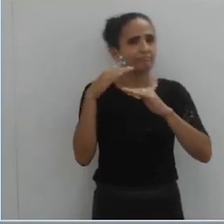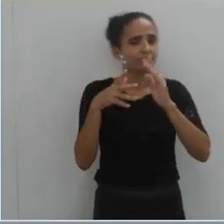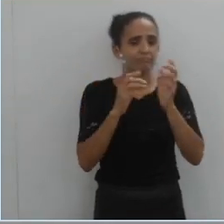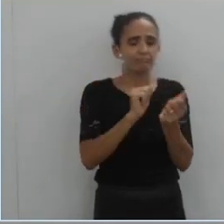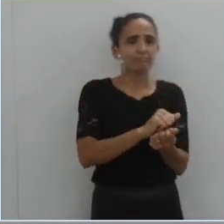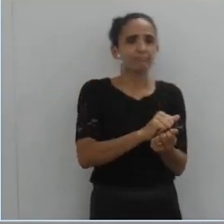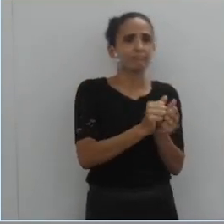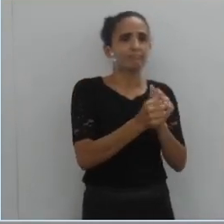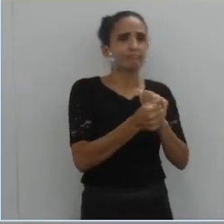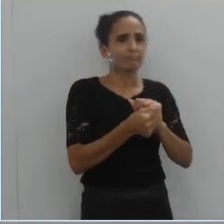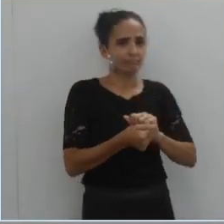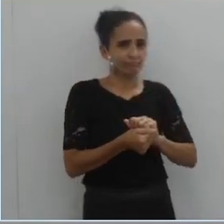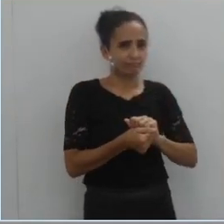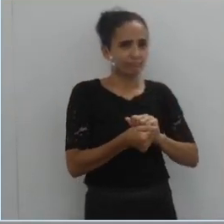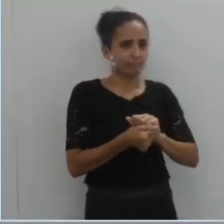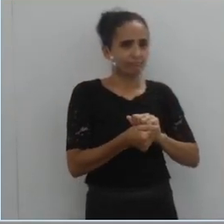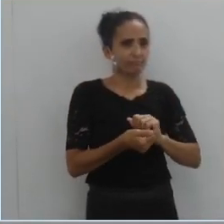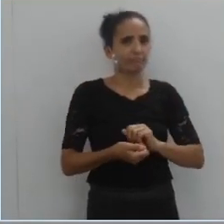se quebrando.